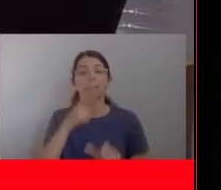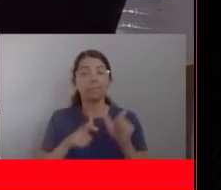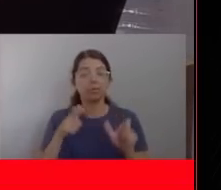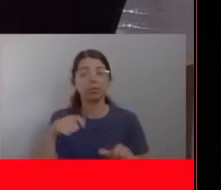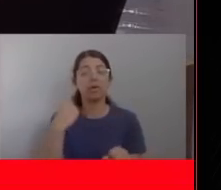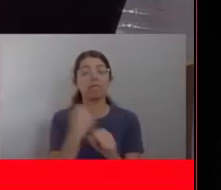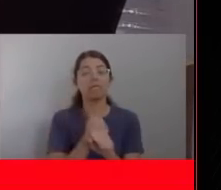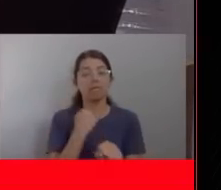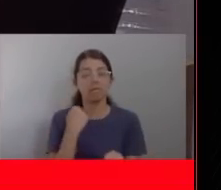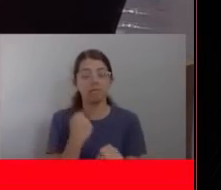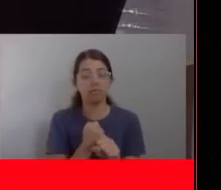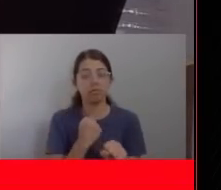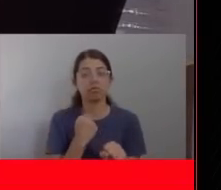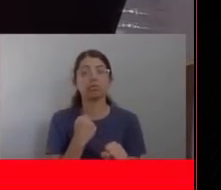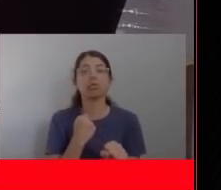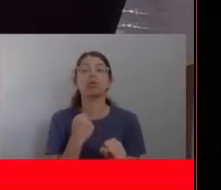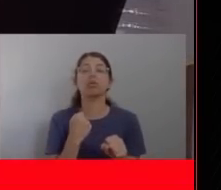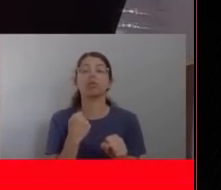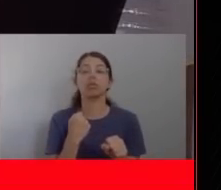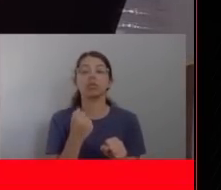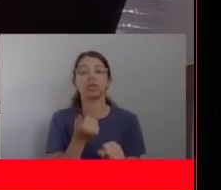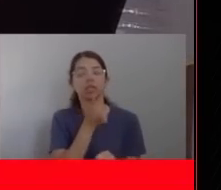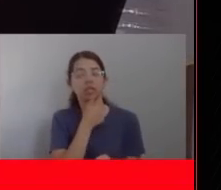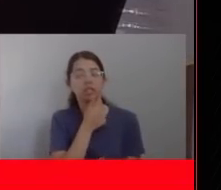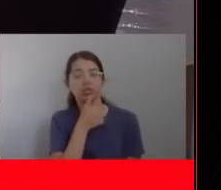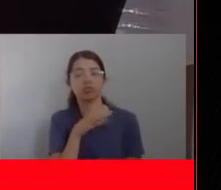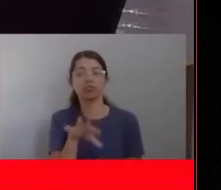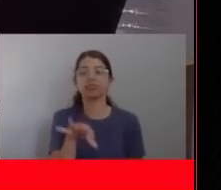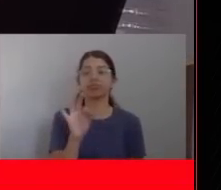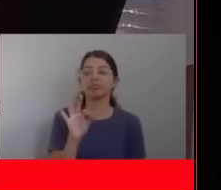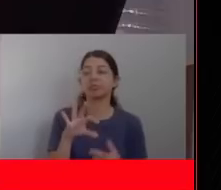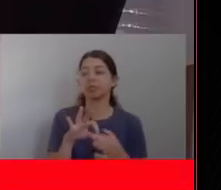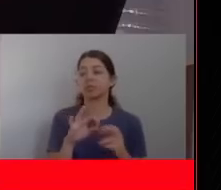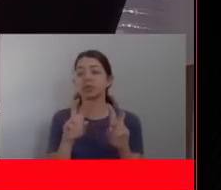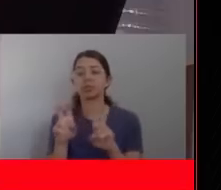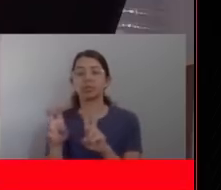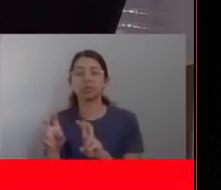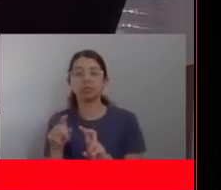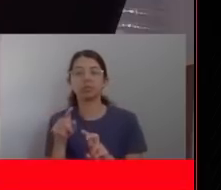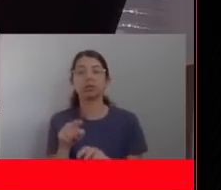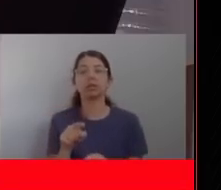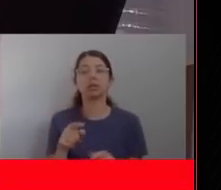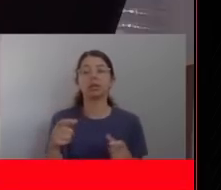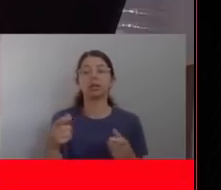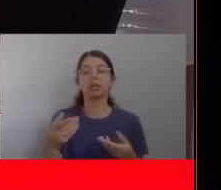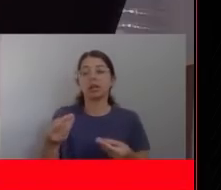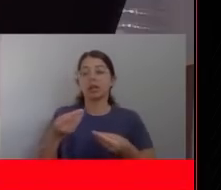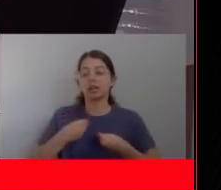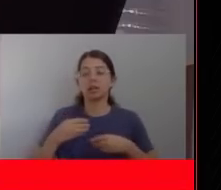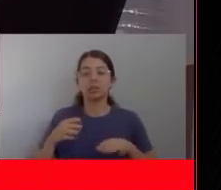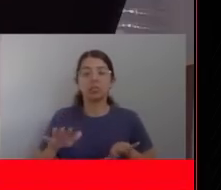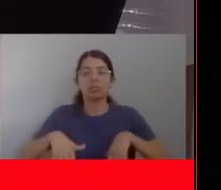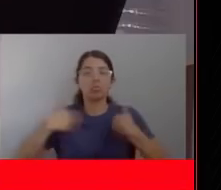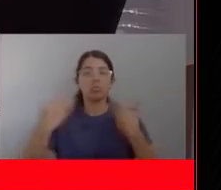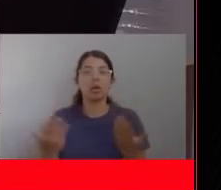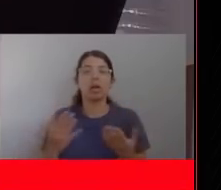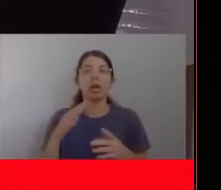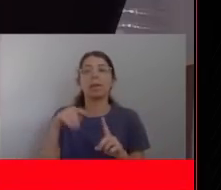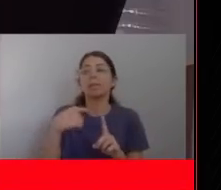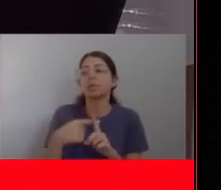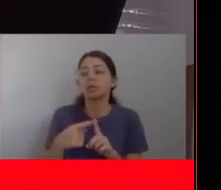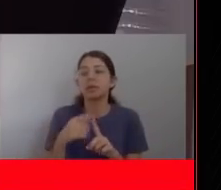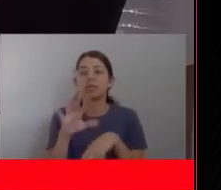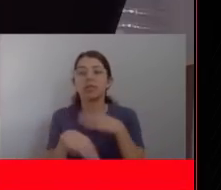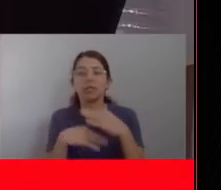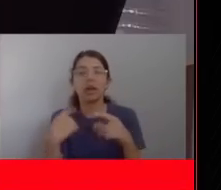em que tem de tomar decisões sobre os assuntos receberem qualquer tipo de oferenda bené-se o que quer que seja das